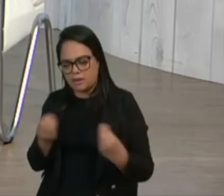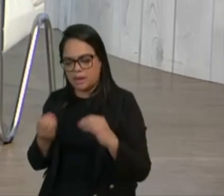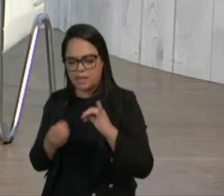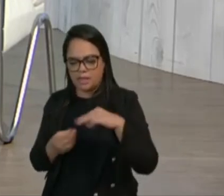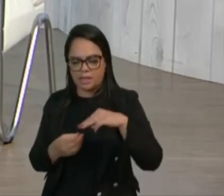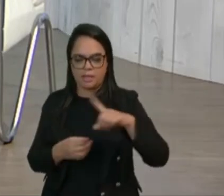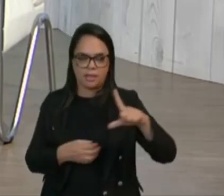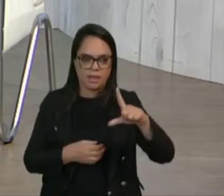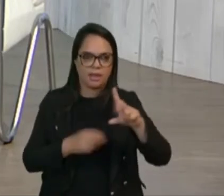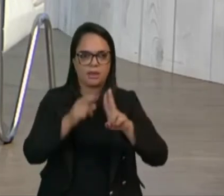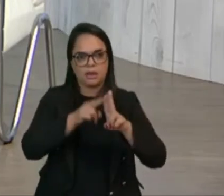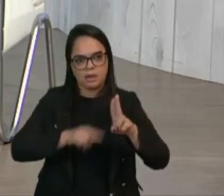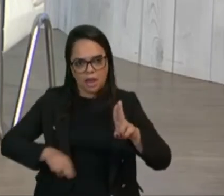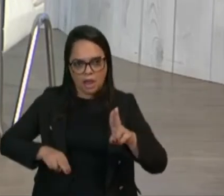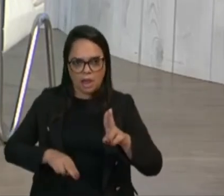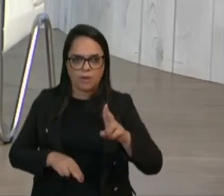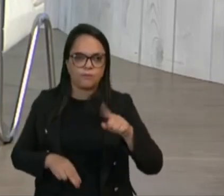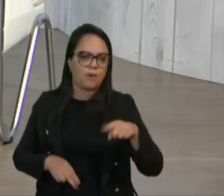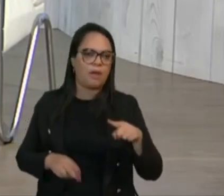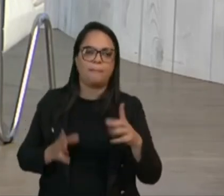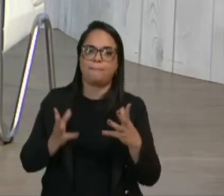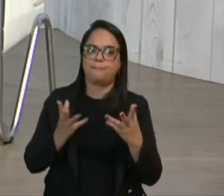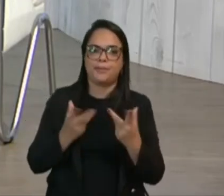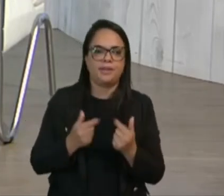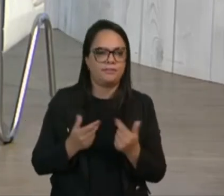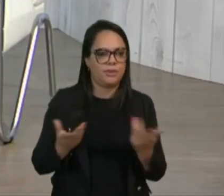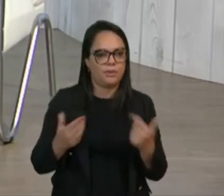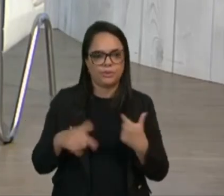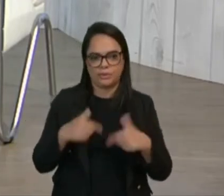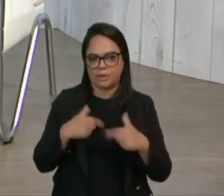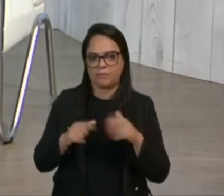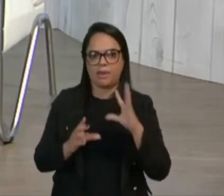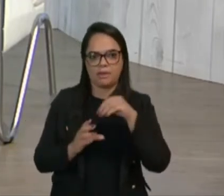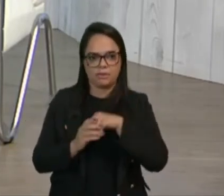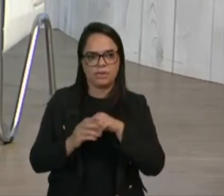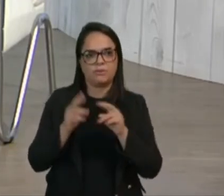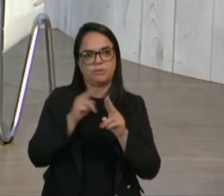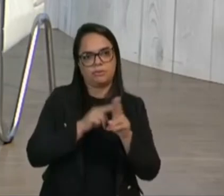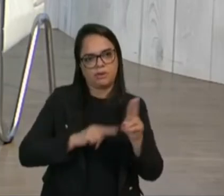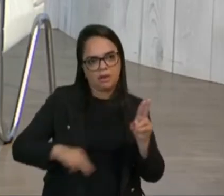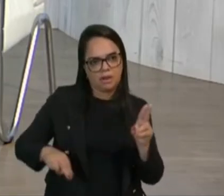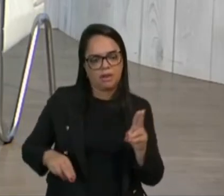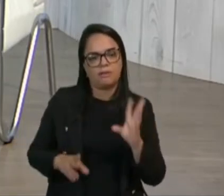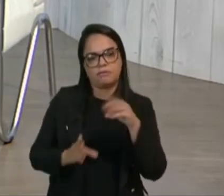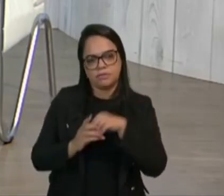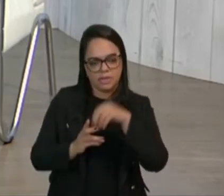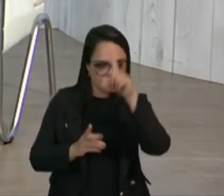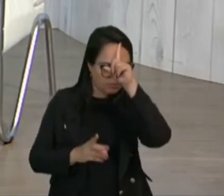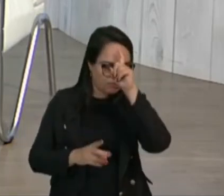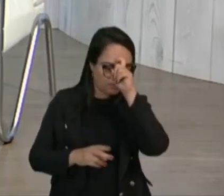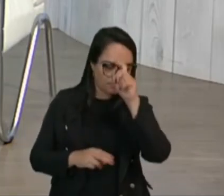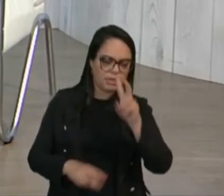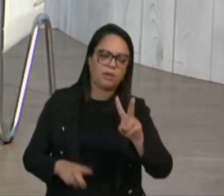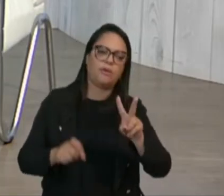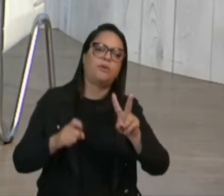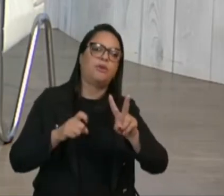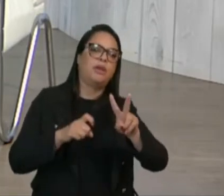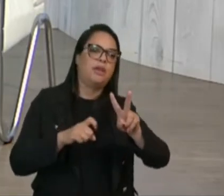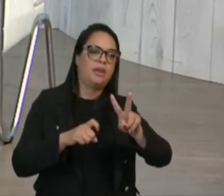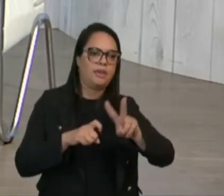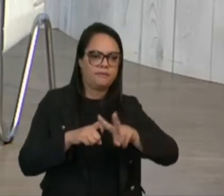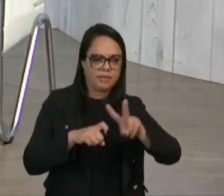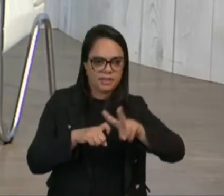serviço que é fantástico, né? Lá na Universidade Federal, né? Dentro do Hospital Veterinário, para esse animal